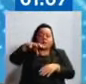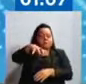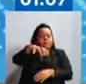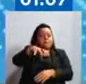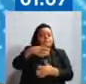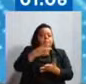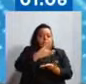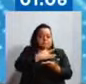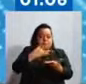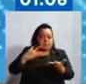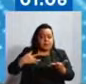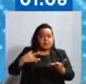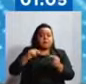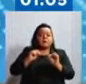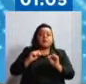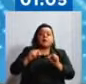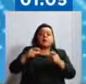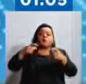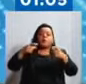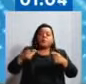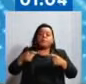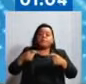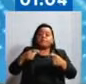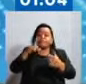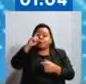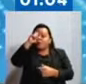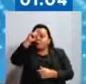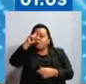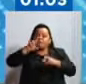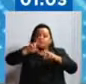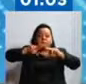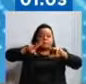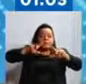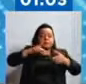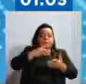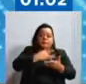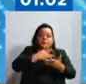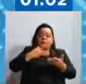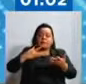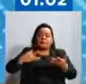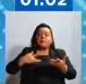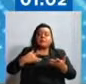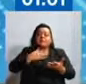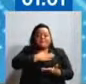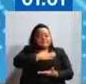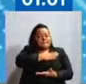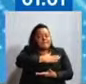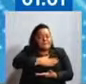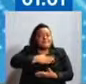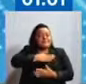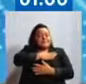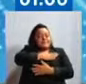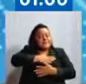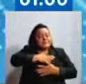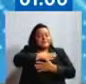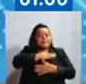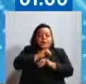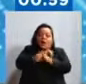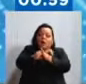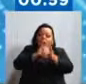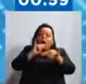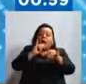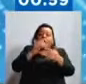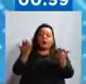às unidades de saúde de Porto Velho, eu tenho a grata satisfação de informar que na condição de deputado federal,